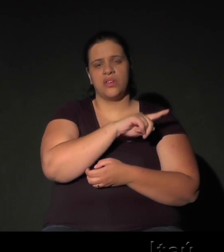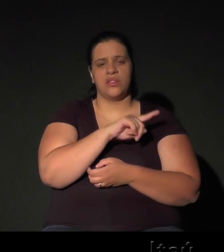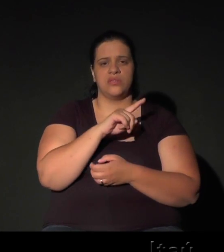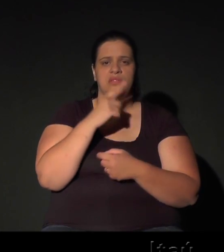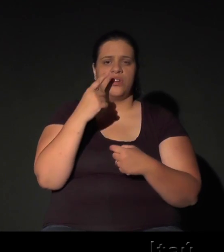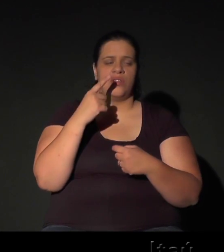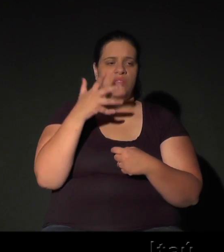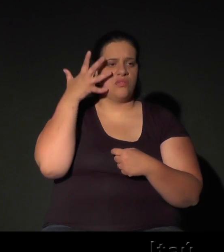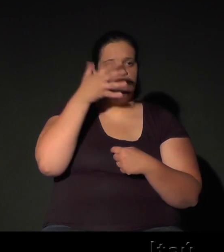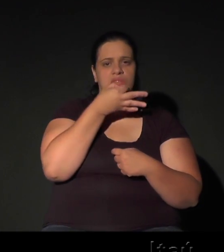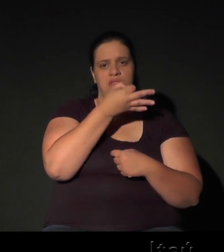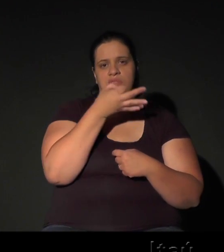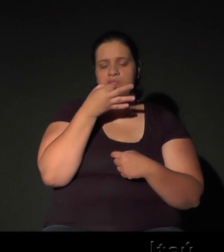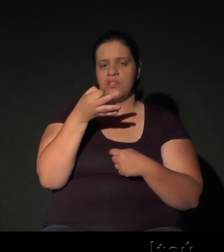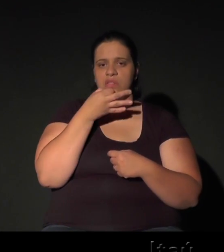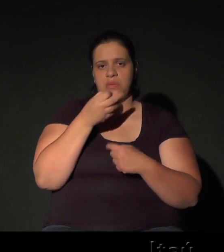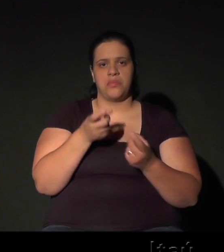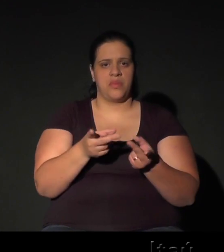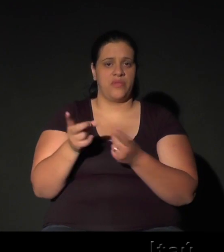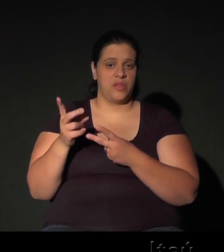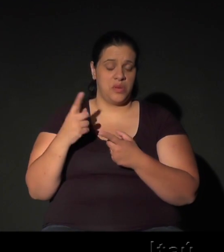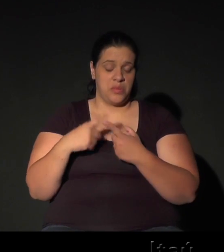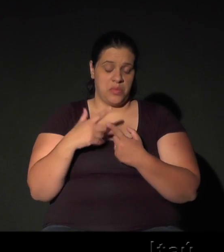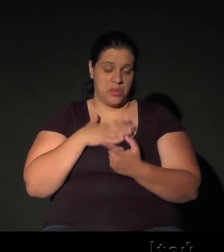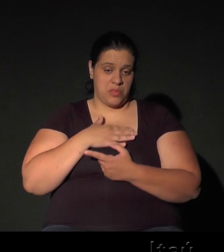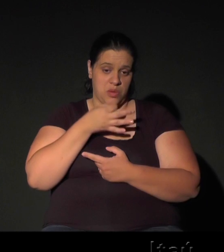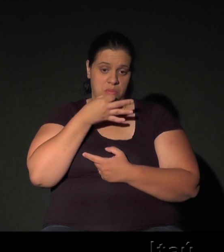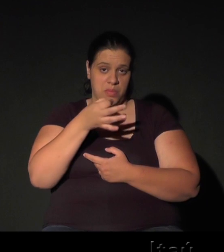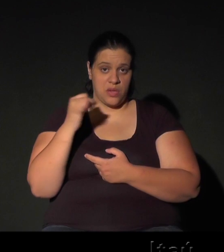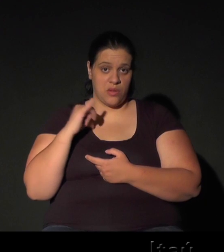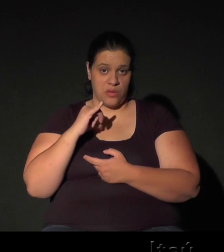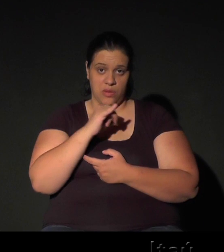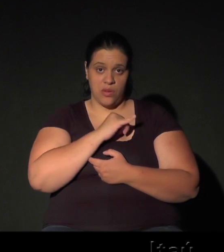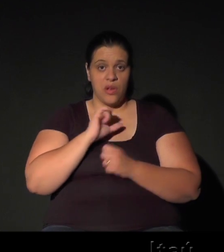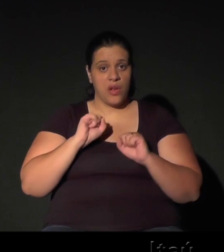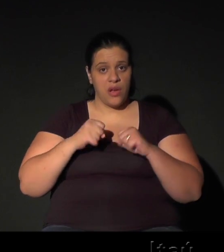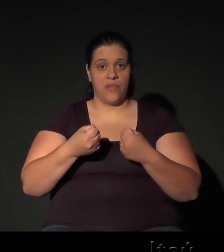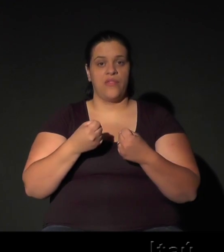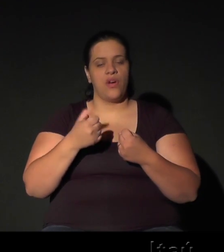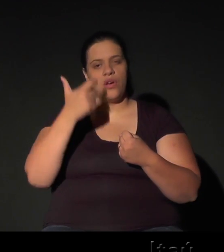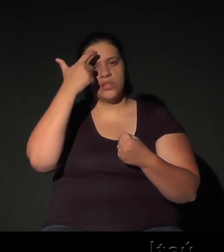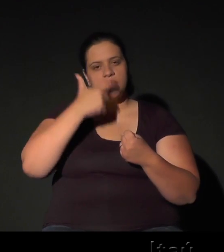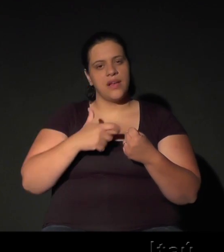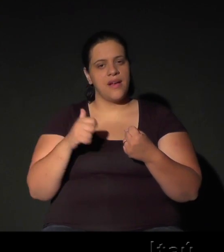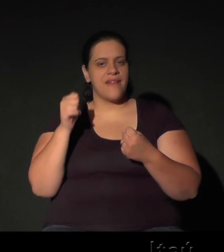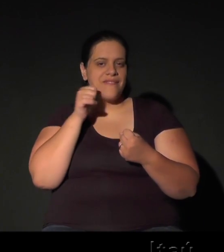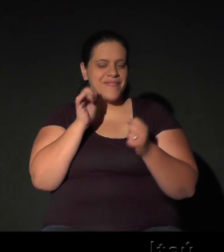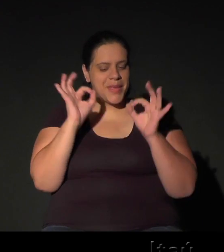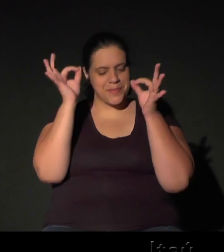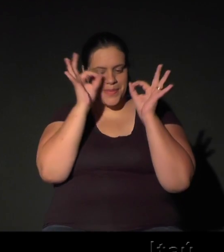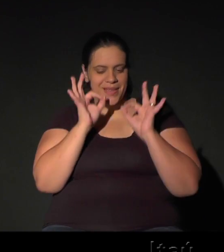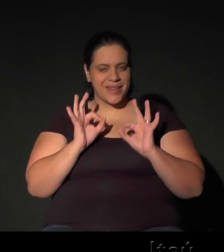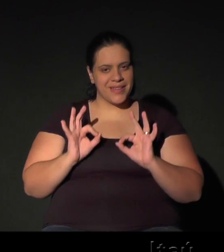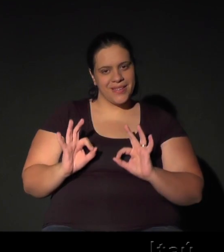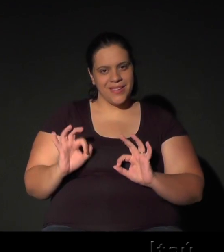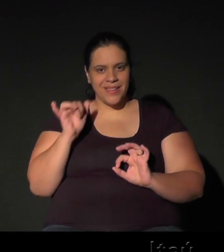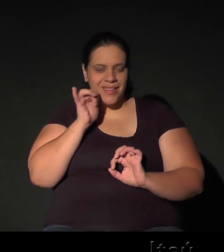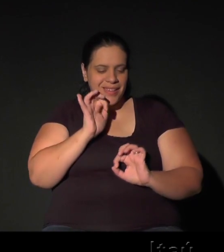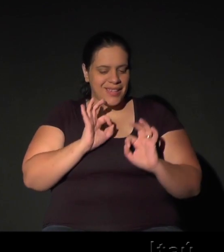vender Porque eu entendo Avon como uma uma empresa que reforça a feminilidade e um um